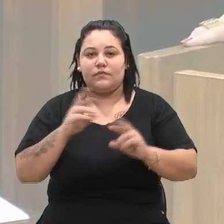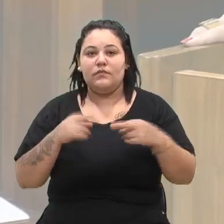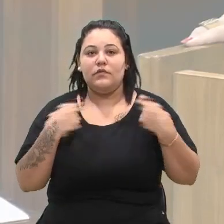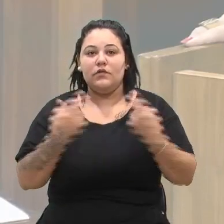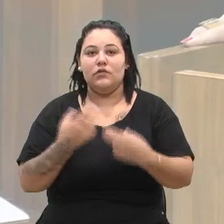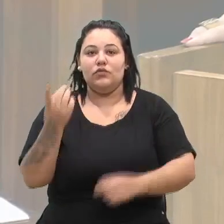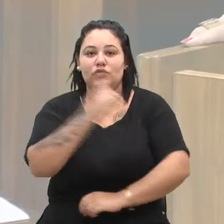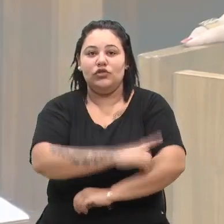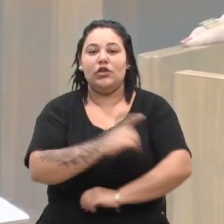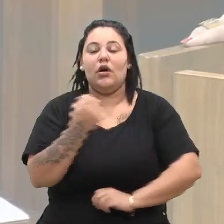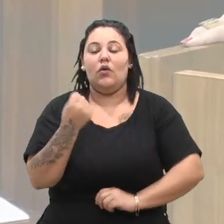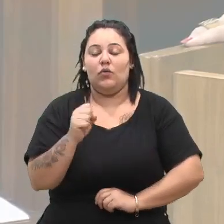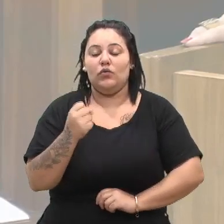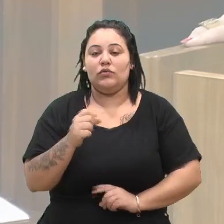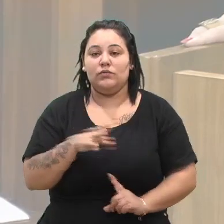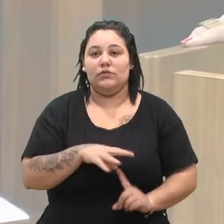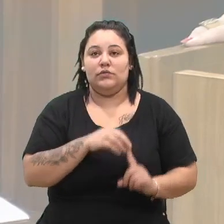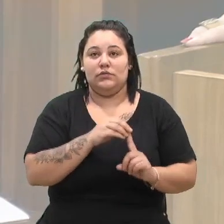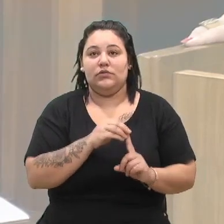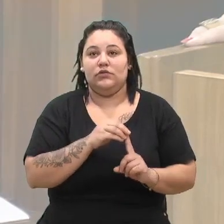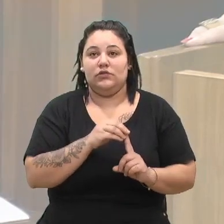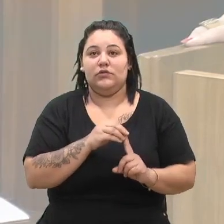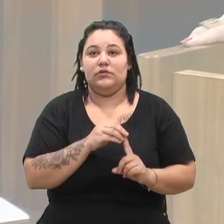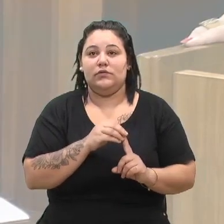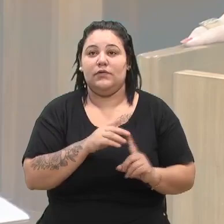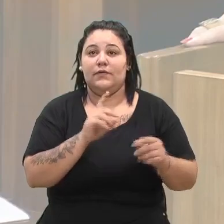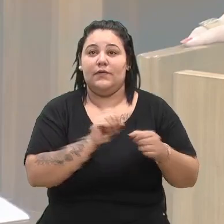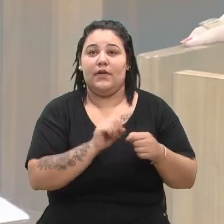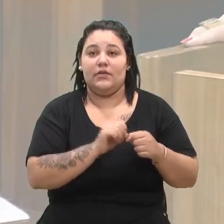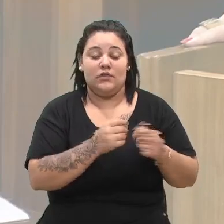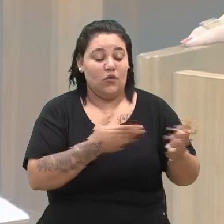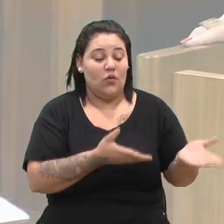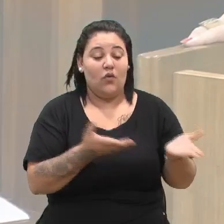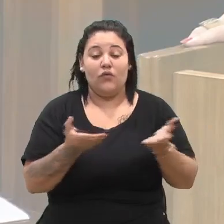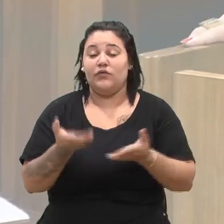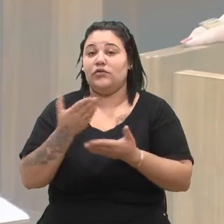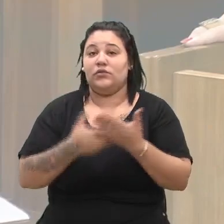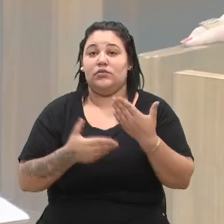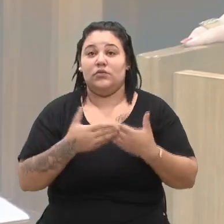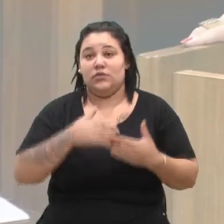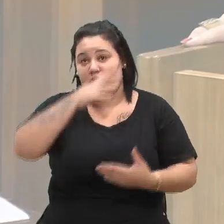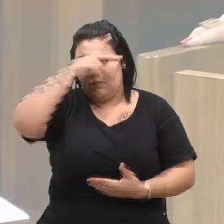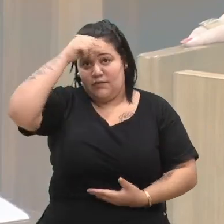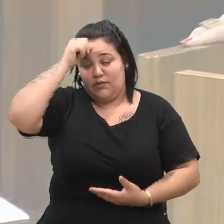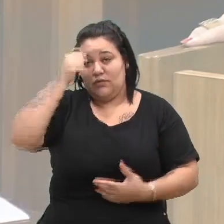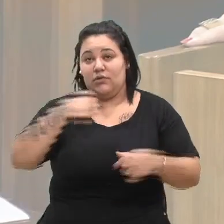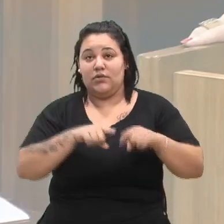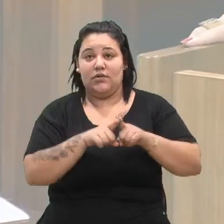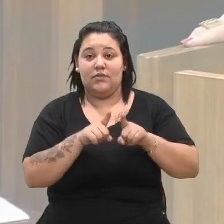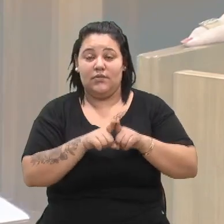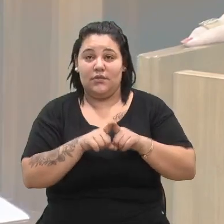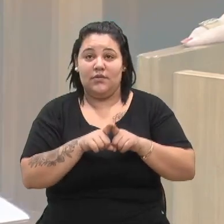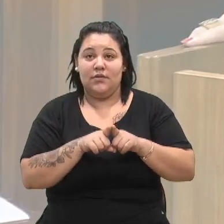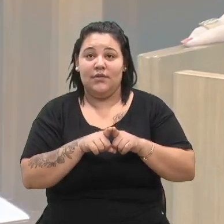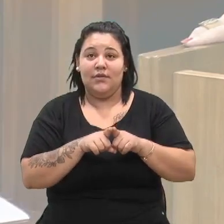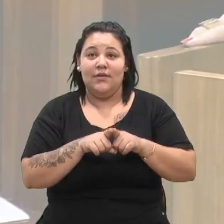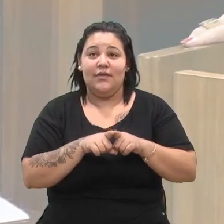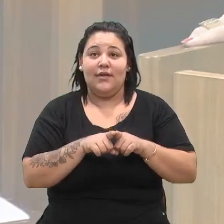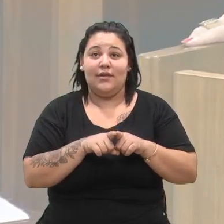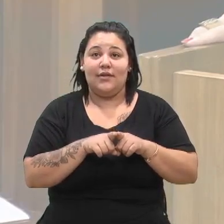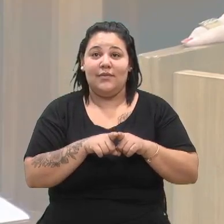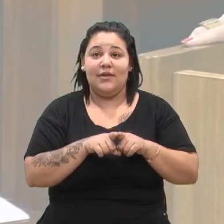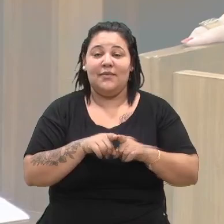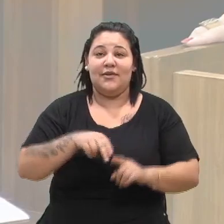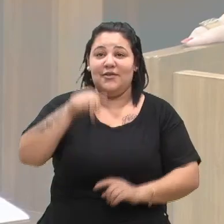8, inclusive, seja feito convite a todas as prefeituras, que inclui a região Nordeste.